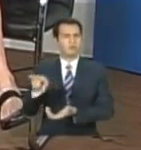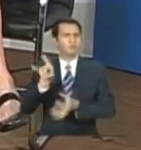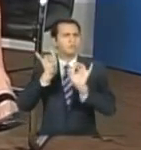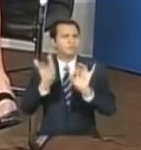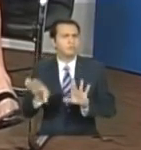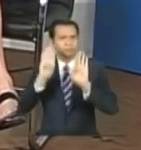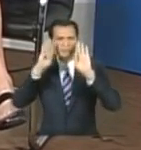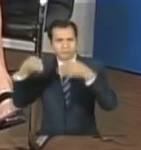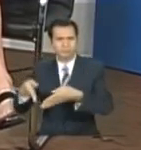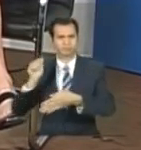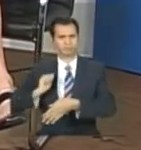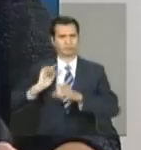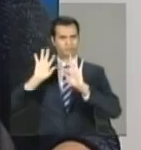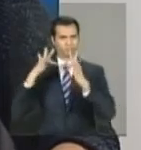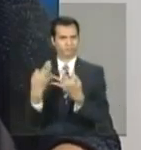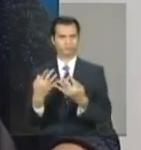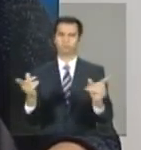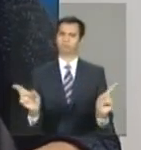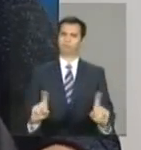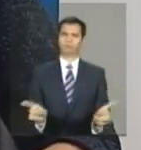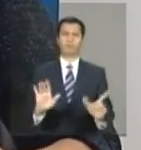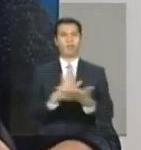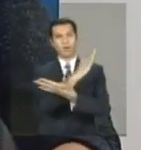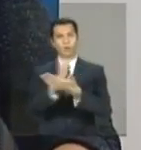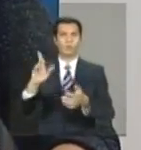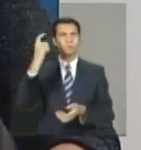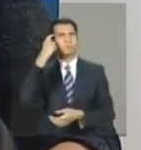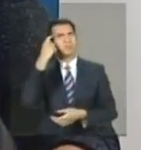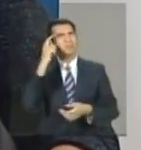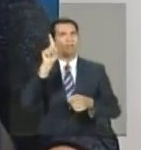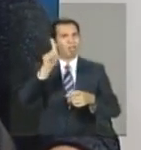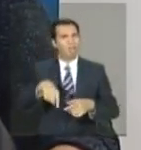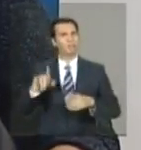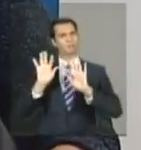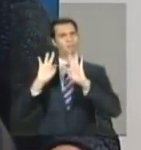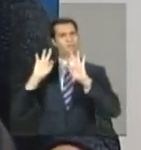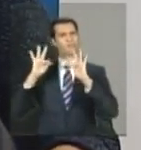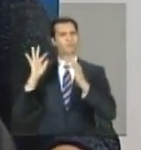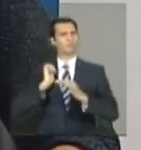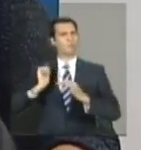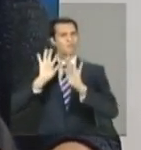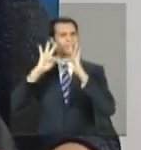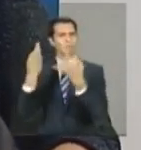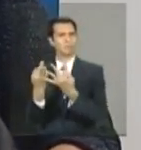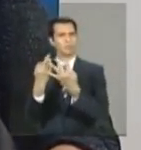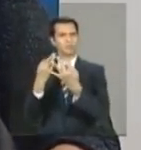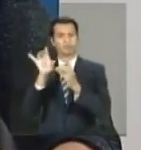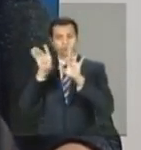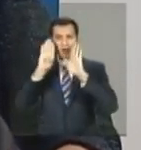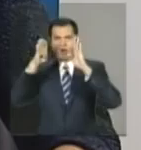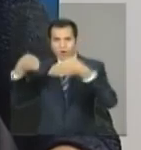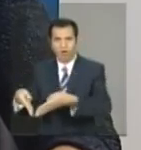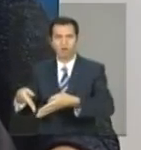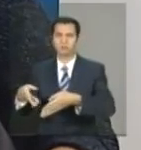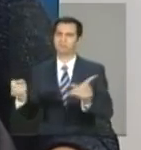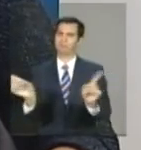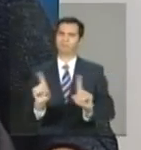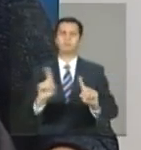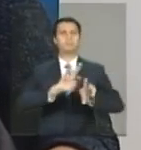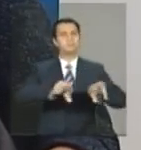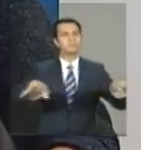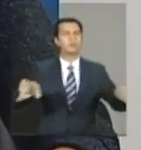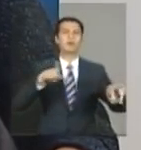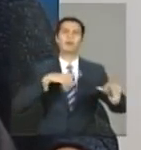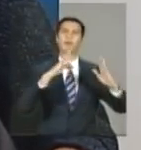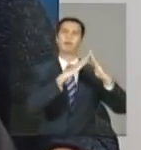importante porque as pessoas muitas vezes fazem essa confusão de achar que o Bolsa Família é o único programa que usa o Cadastro Único, mas não há outros, o Minha Casa,